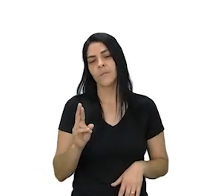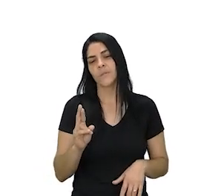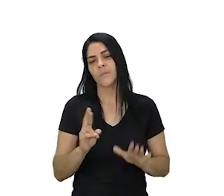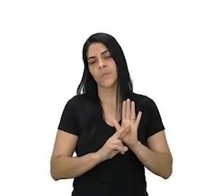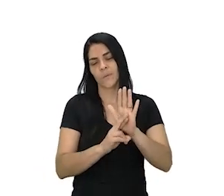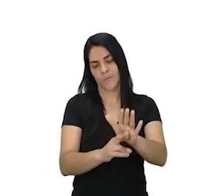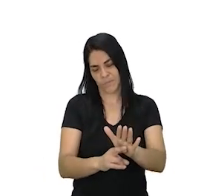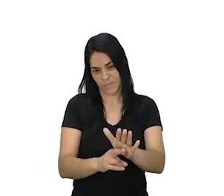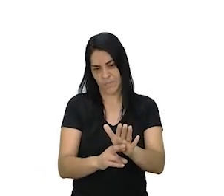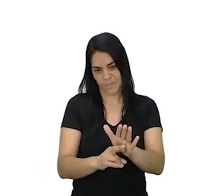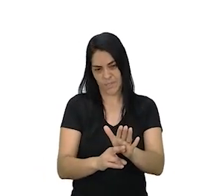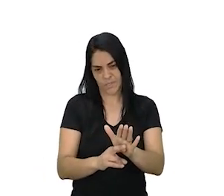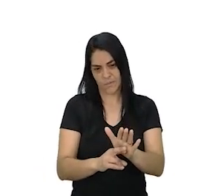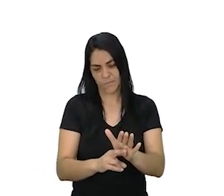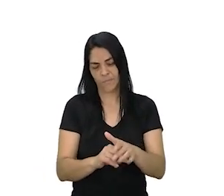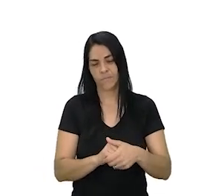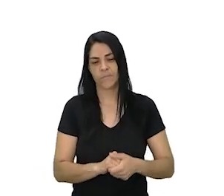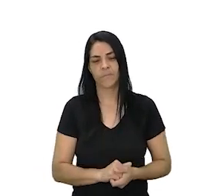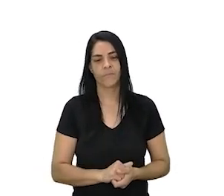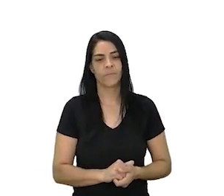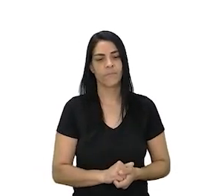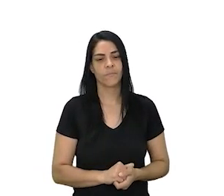deslocamento junto aos alunos.